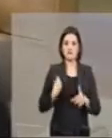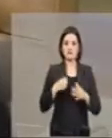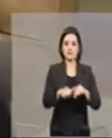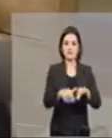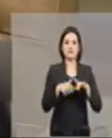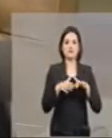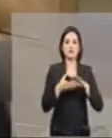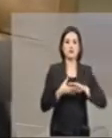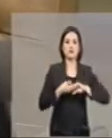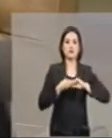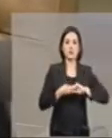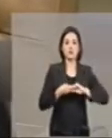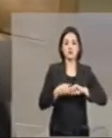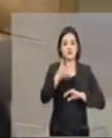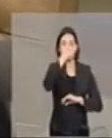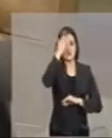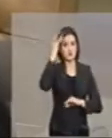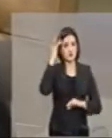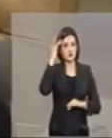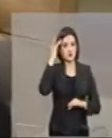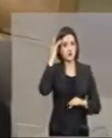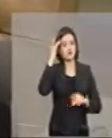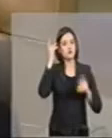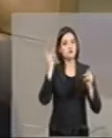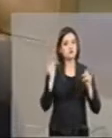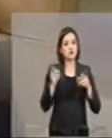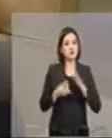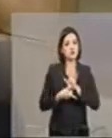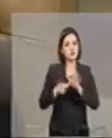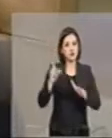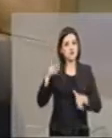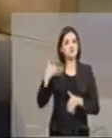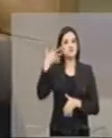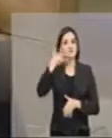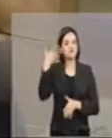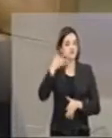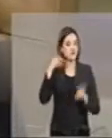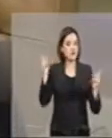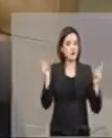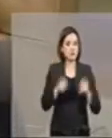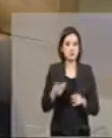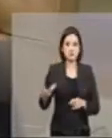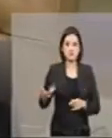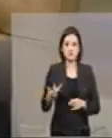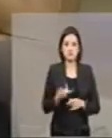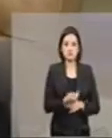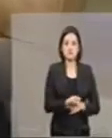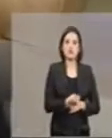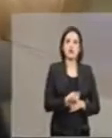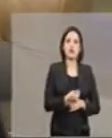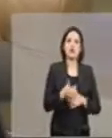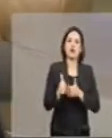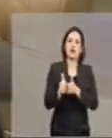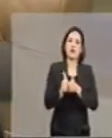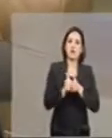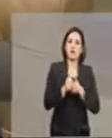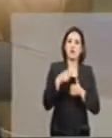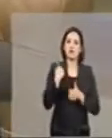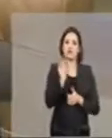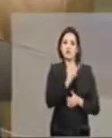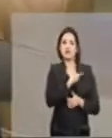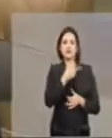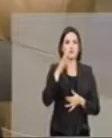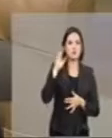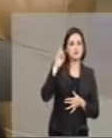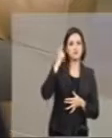aqueles que proferiram competentes sustentações orais, que muito ministra Rosa Weber no deslinde da